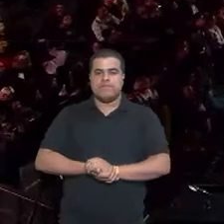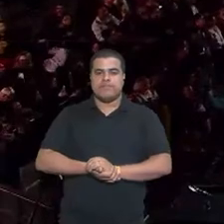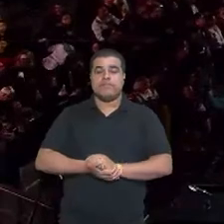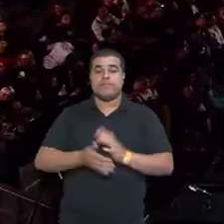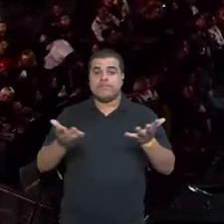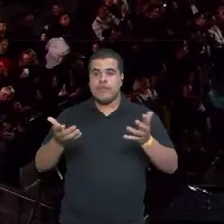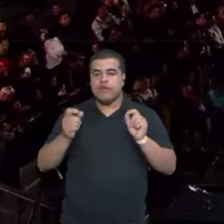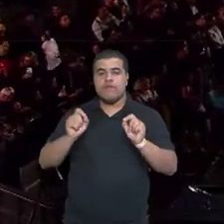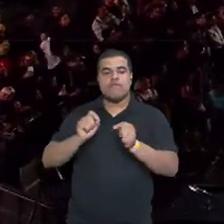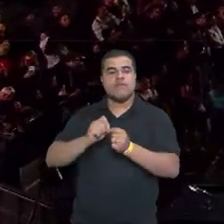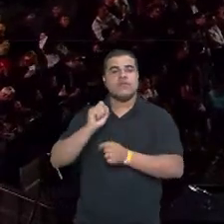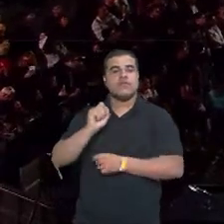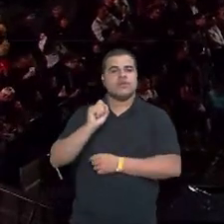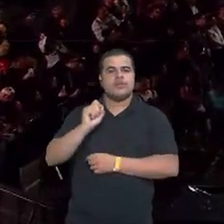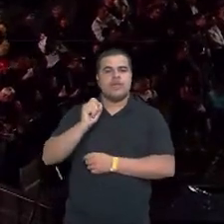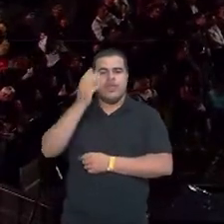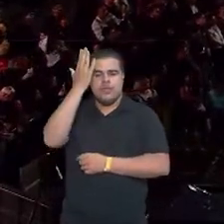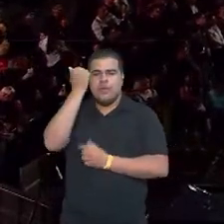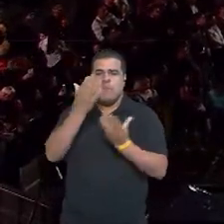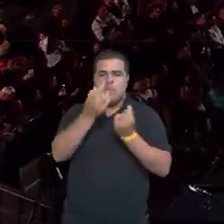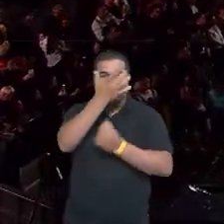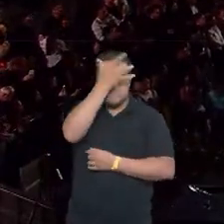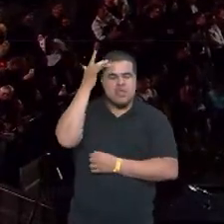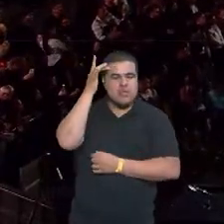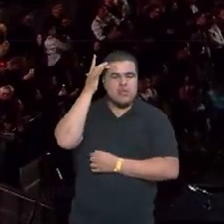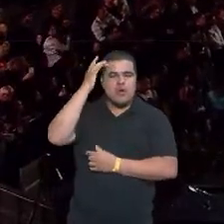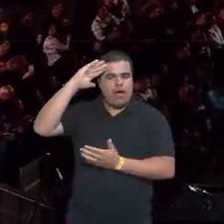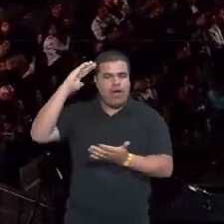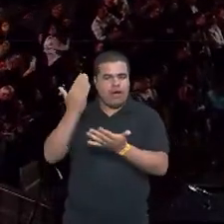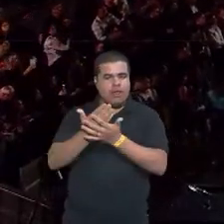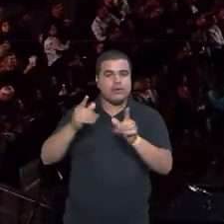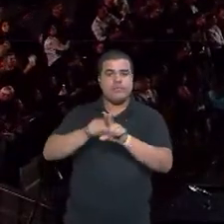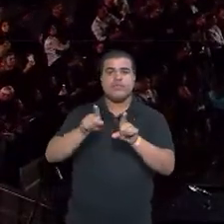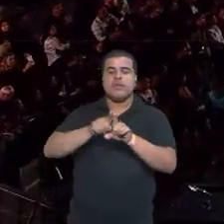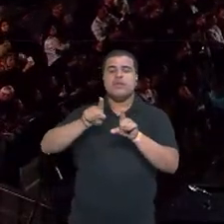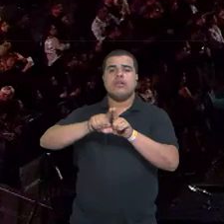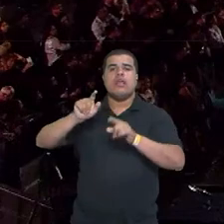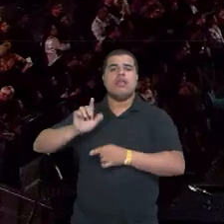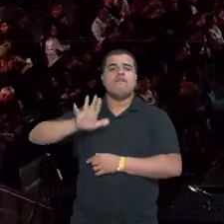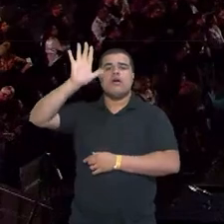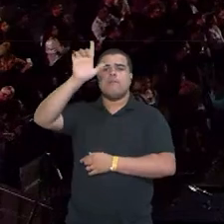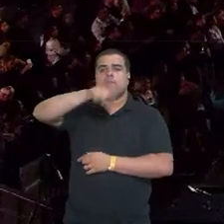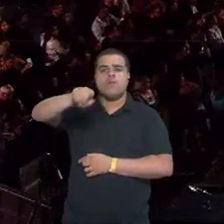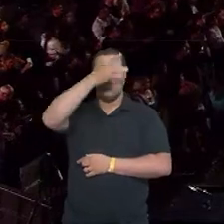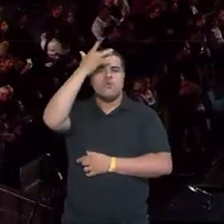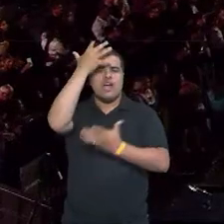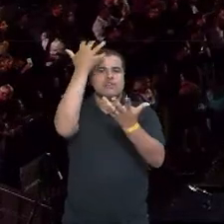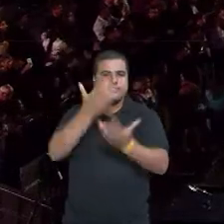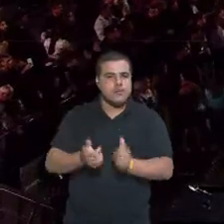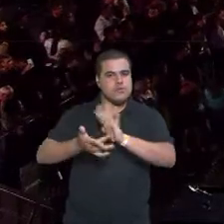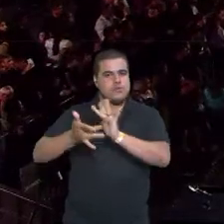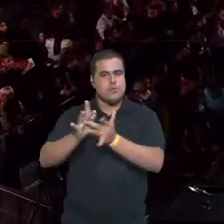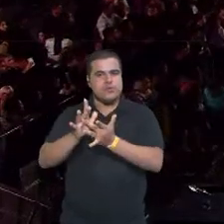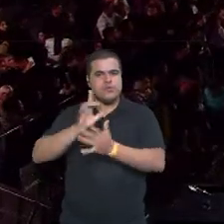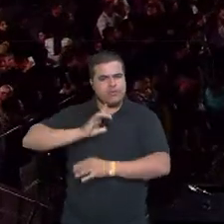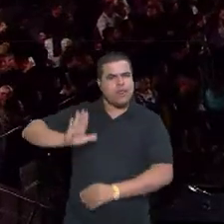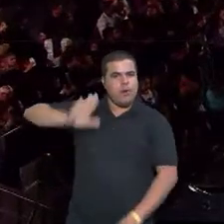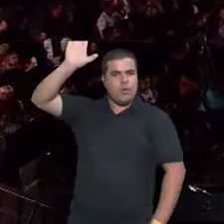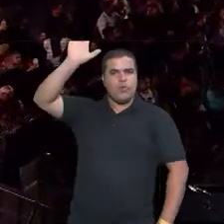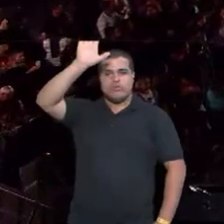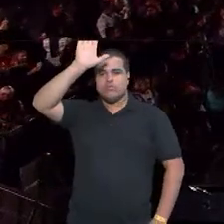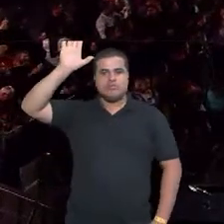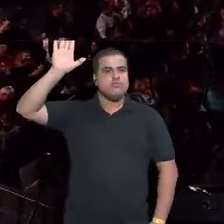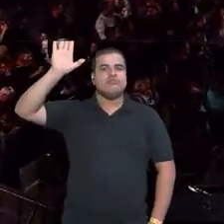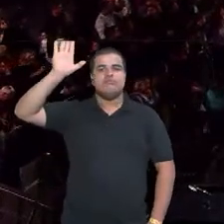vamos fazer o seguinte pastor eu sei que tem muito cliente aqui levanta a mão aí quem aceitou Jesus aí levanta a mão bem forte aí quem acertou Jesus